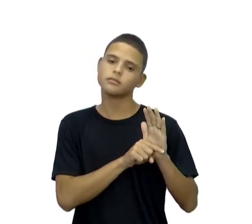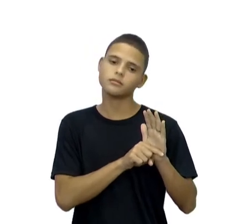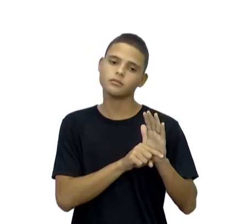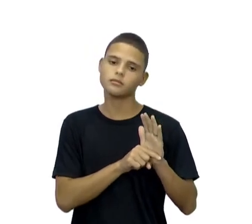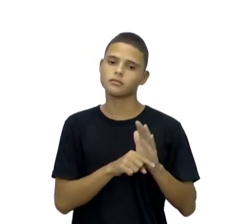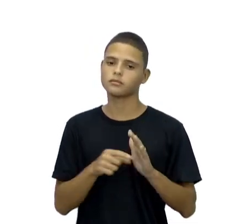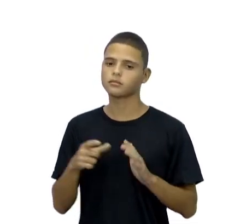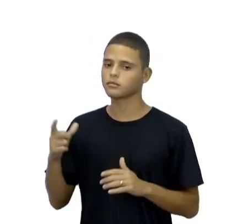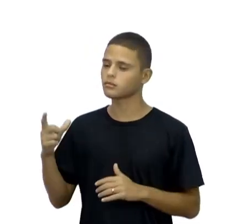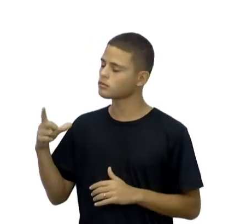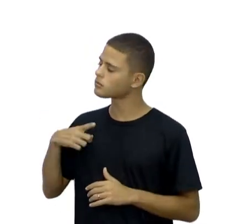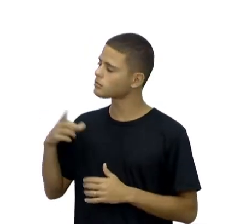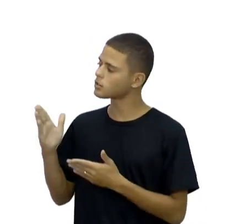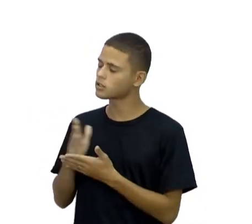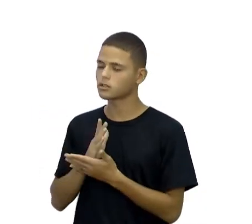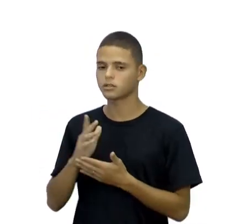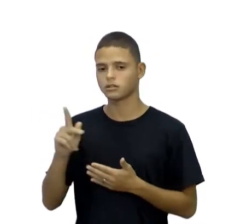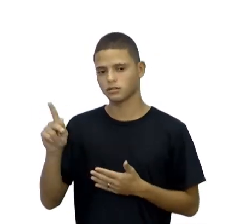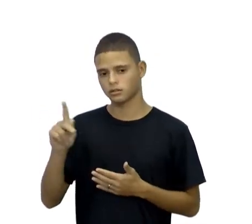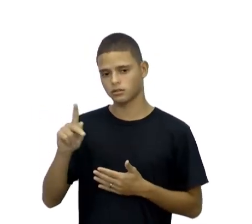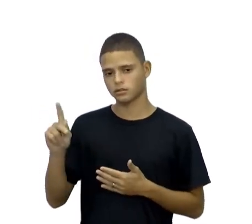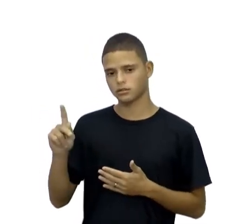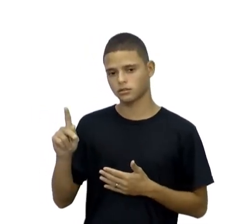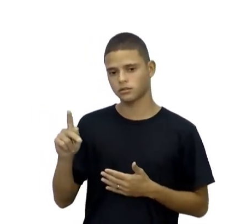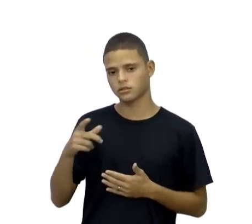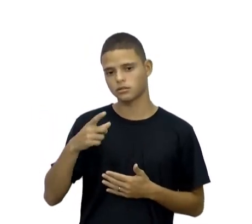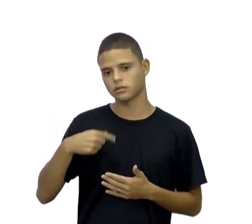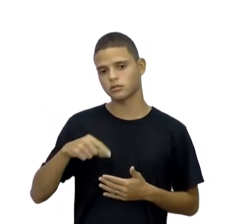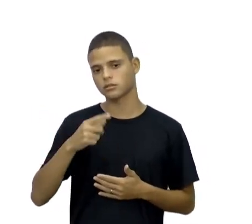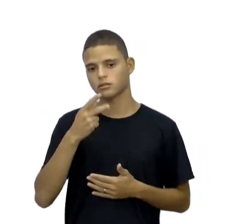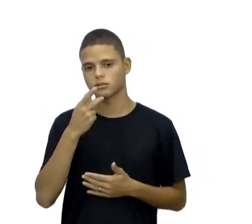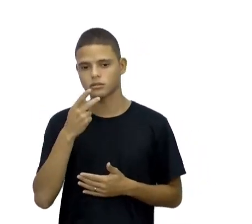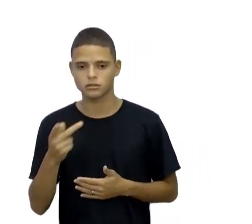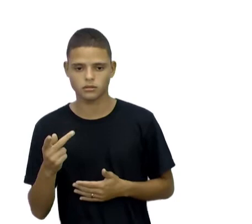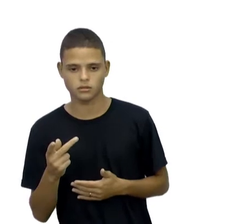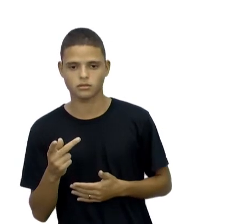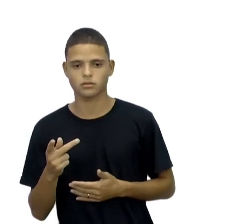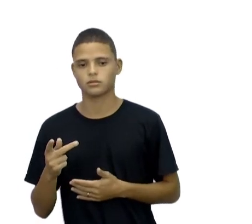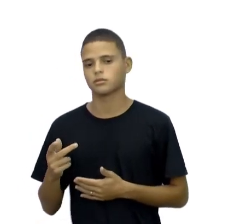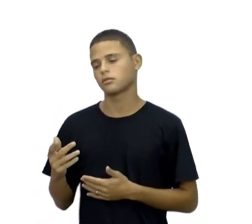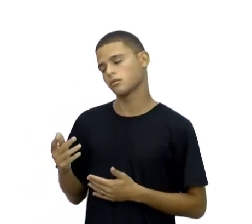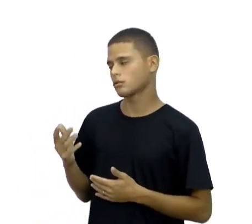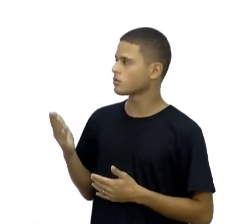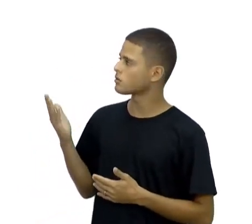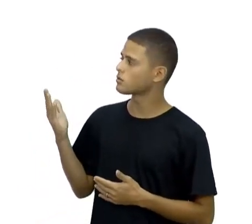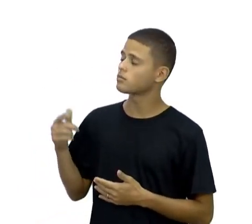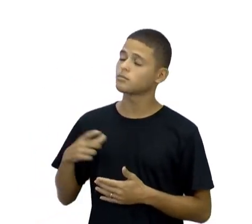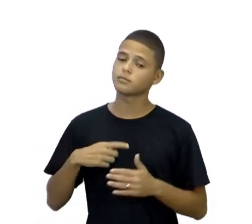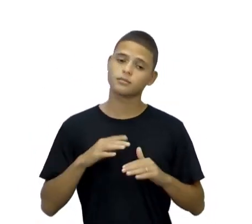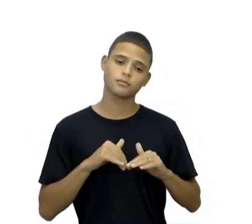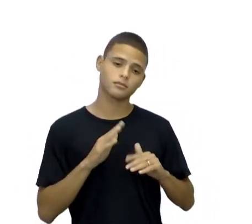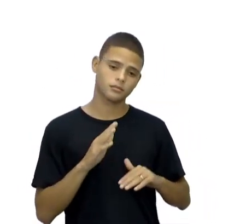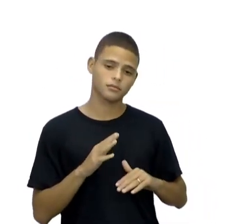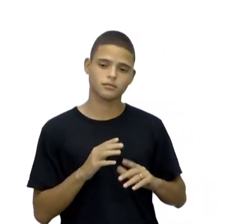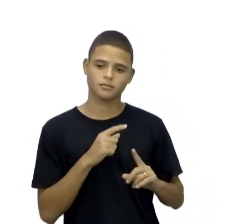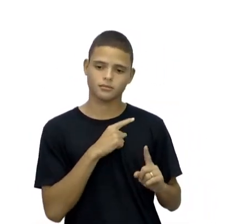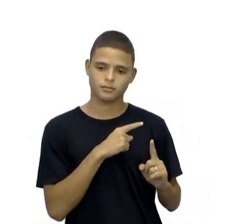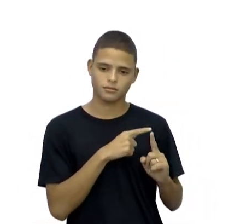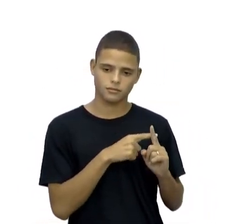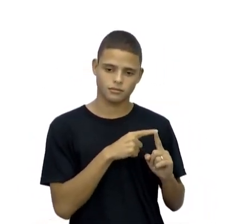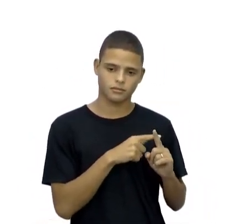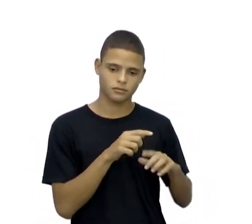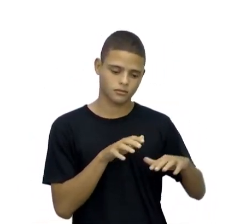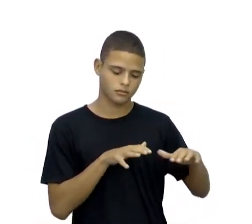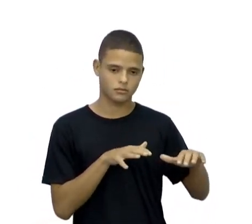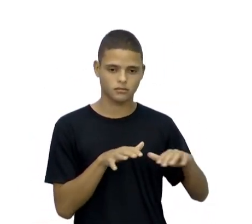e aqui estão os prótons, separados. Então, a gente fala que esta região, ela tem mais potencial dos elétrons se